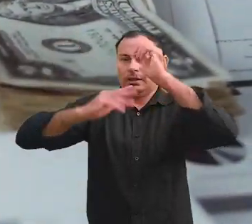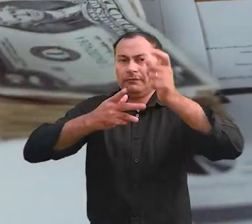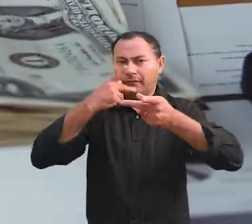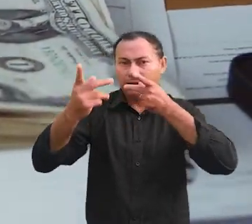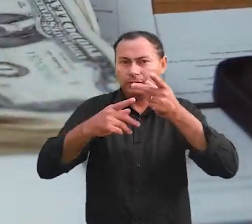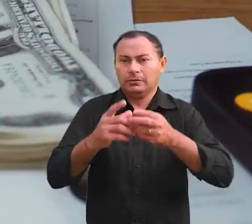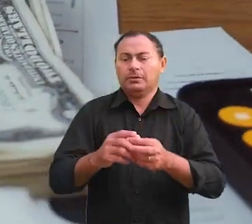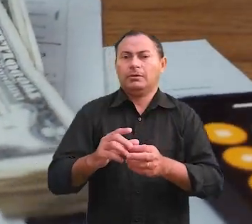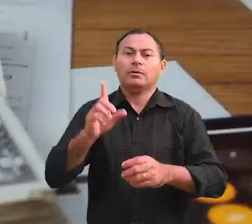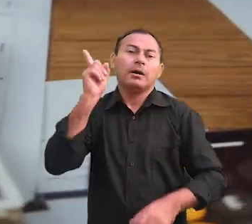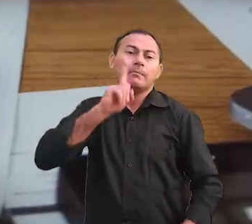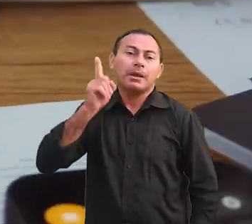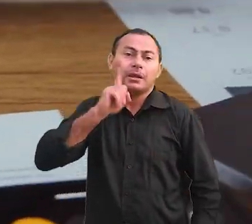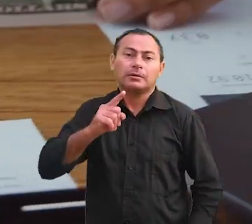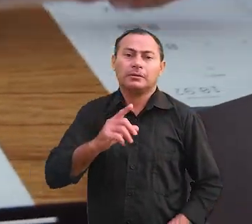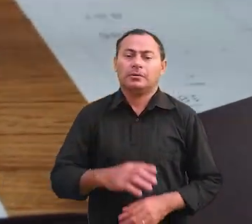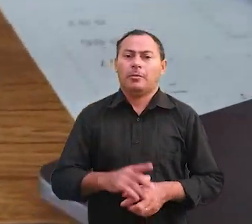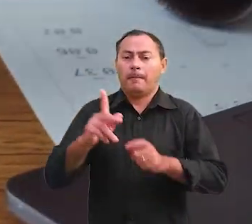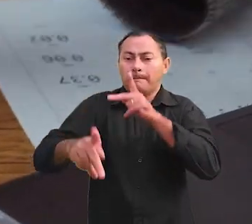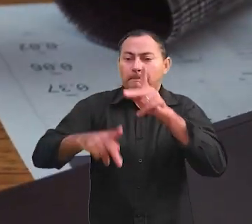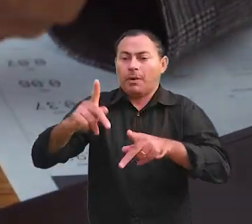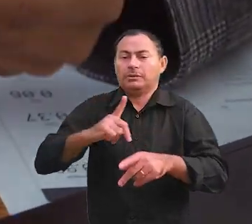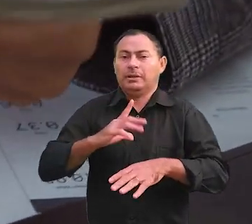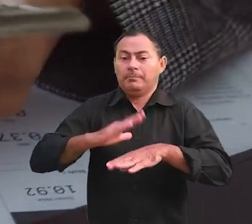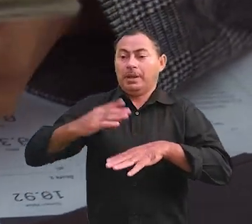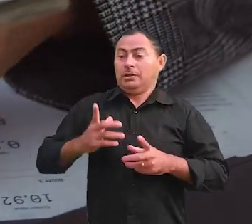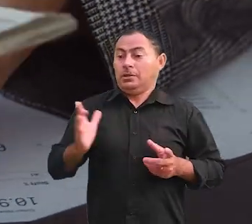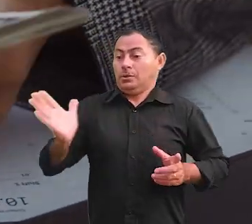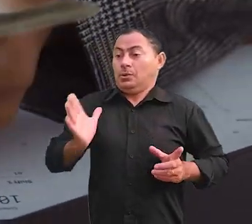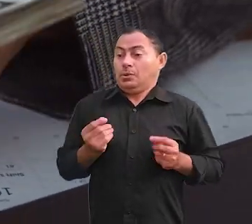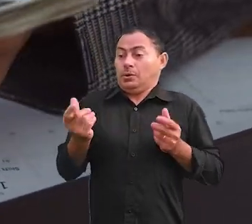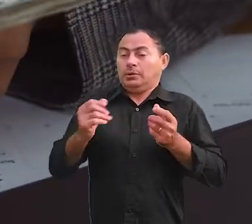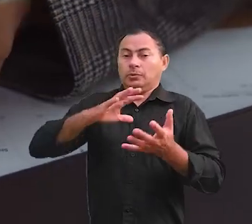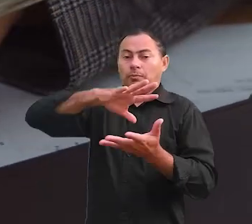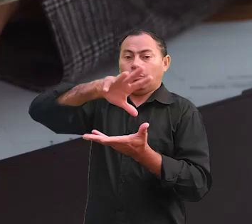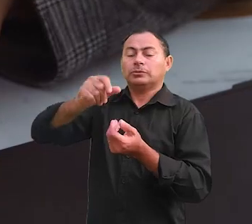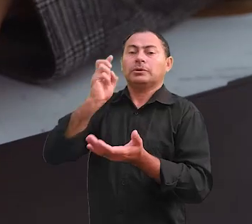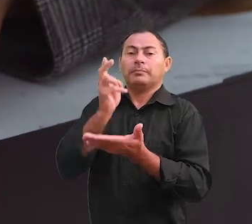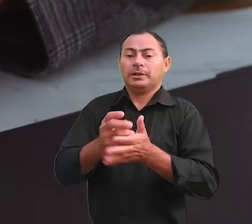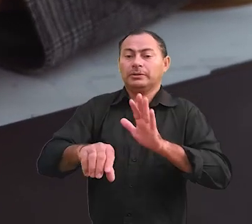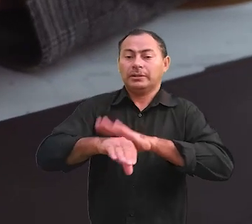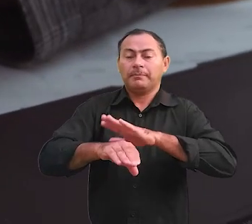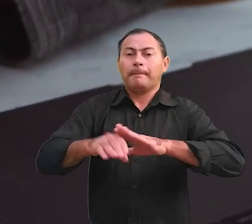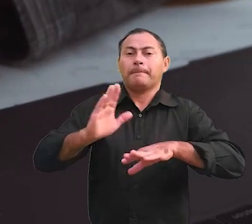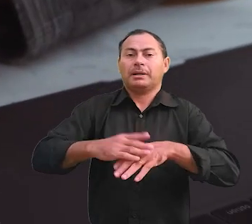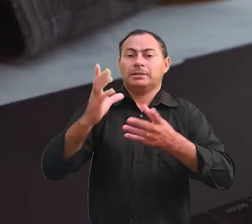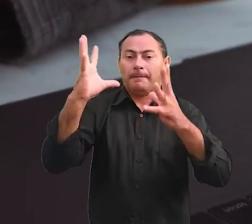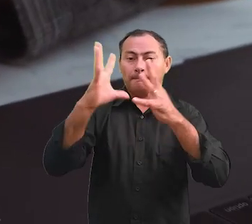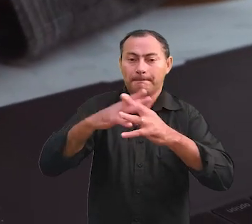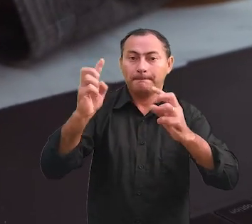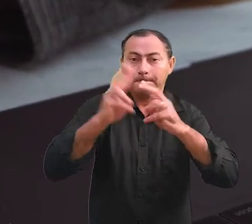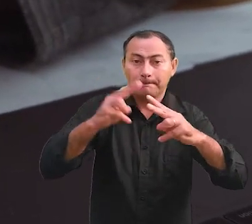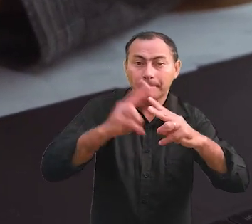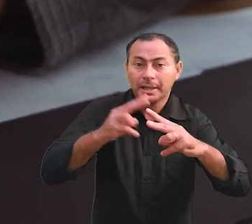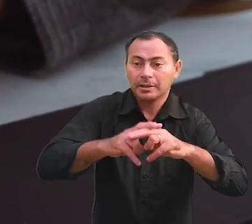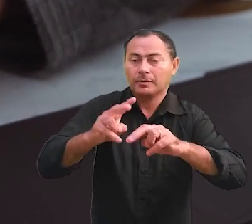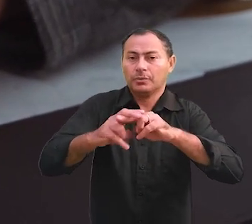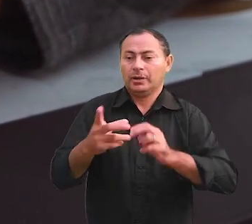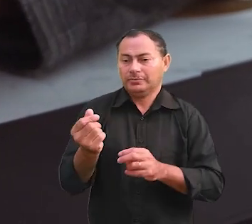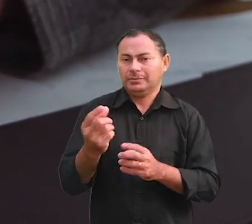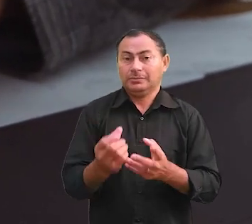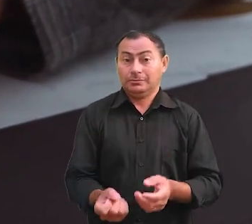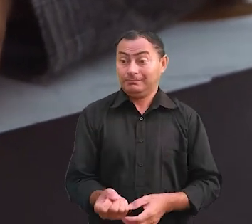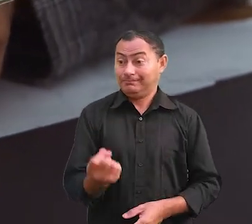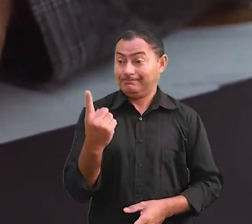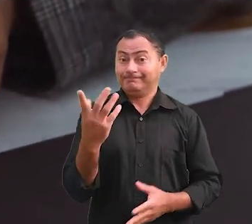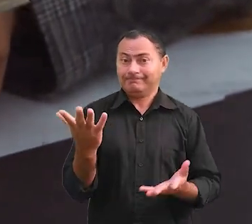especialistas afirmam que os americanos são povo que tem mais dinheiro no mundo e ao mesmo tempo são os que mais brigam por causa